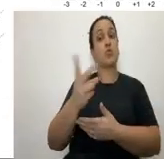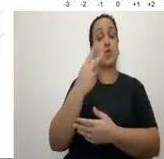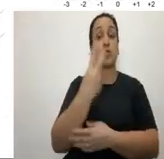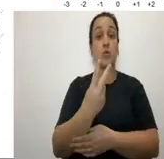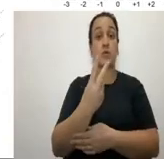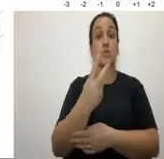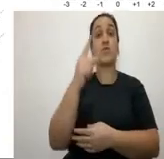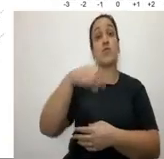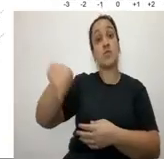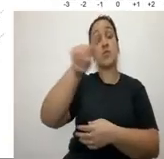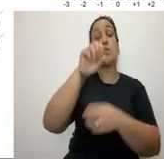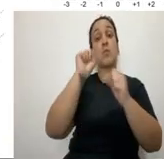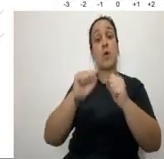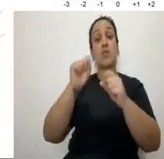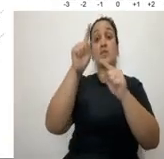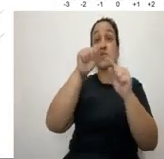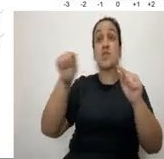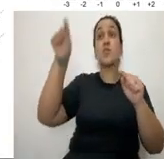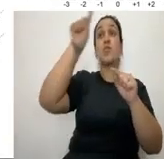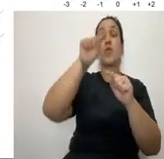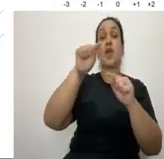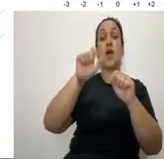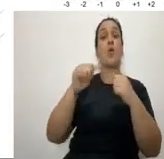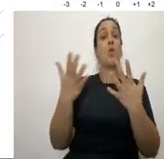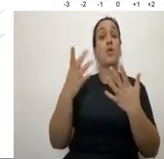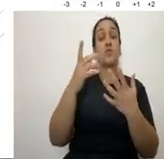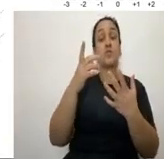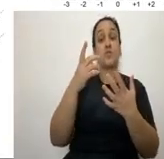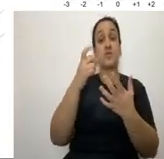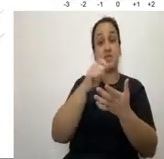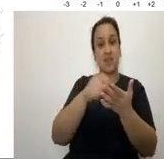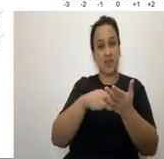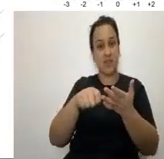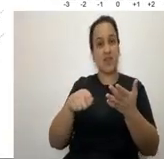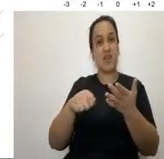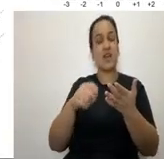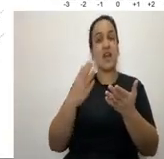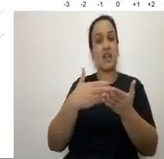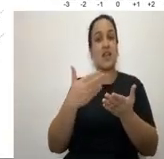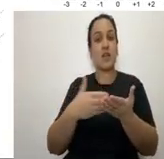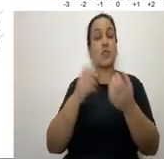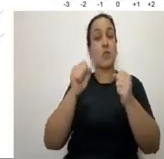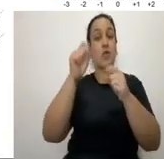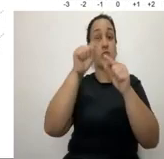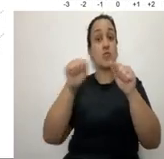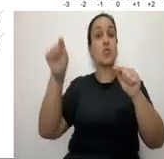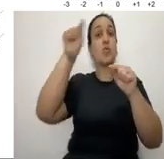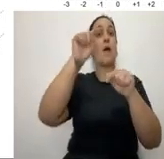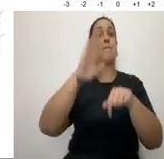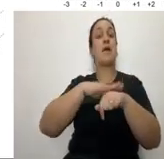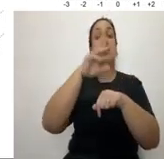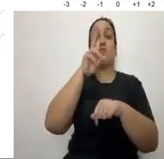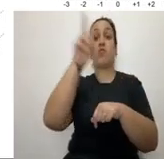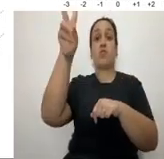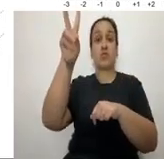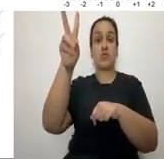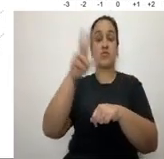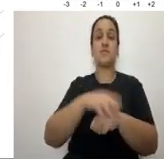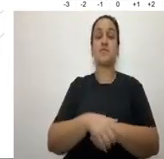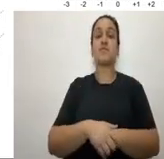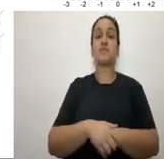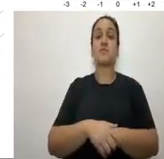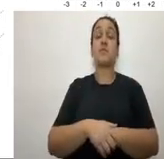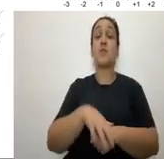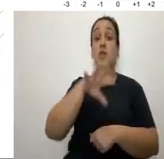dois aqui, tá? Então, vocês podem circular aqui quando forem preencher no caderno de vocês. Então, vamos então para